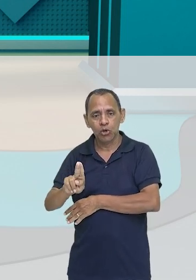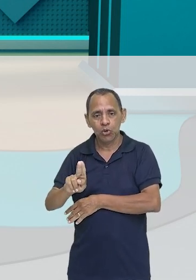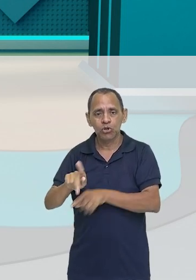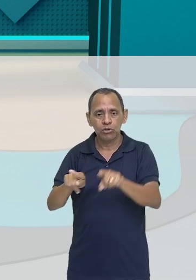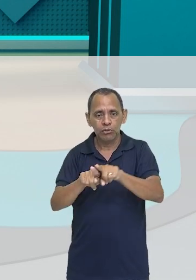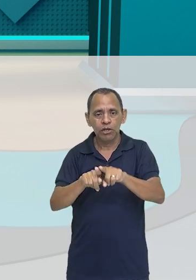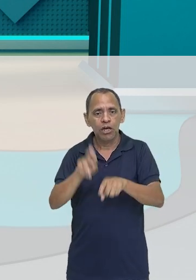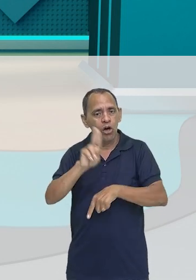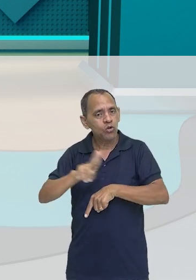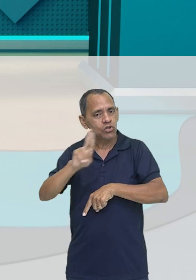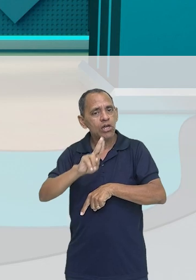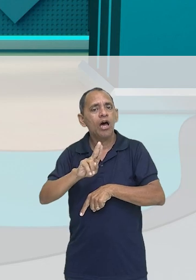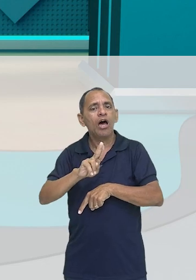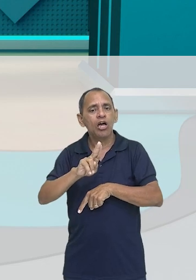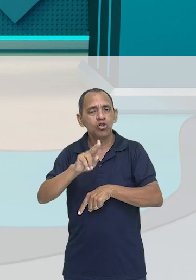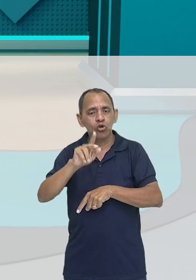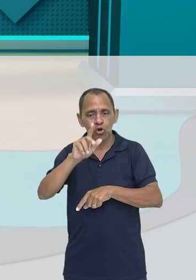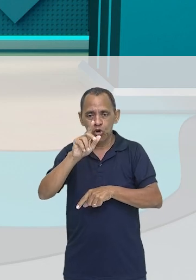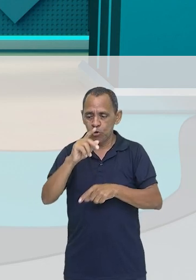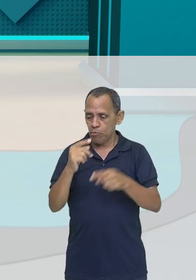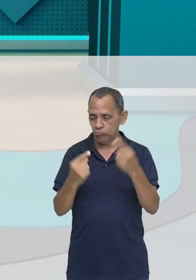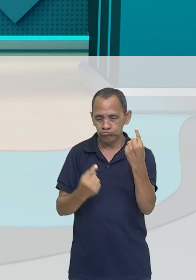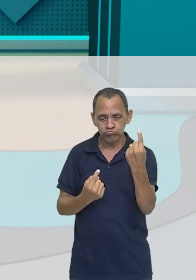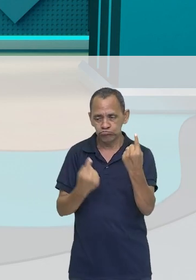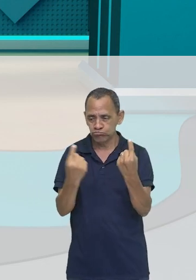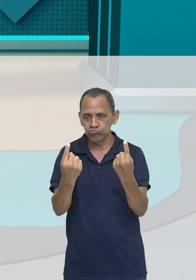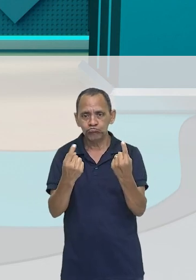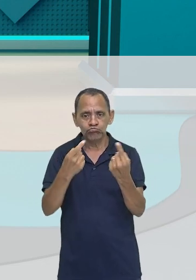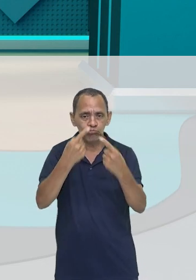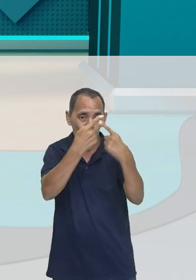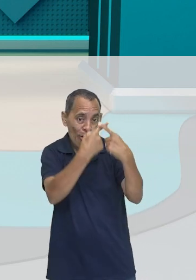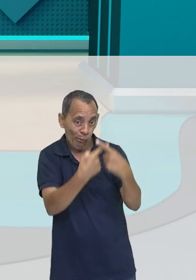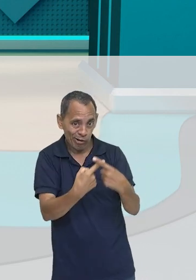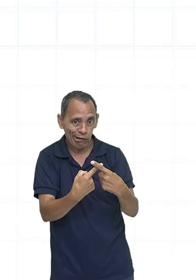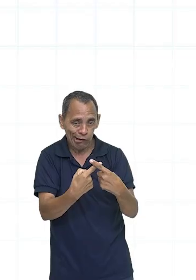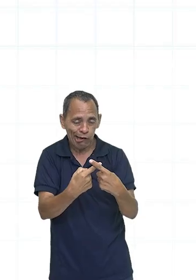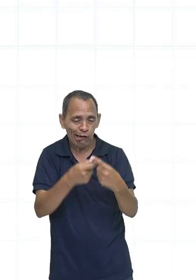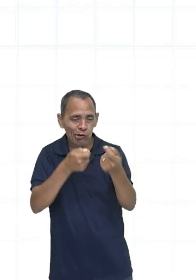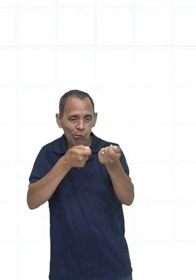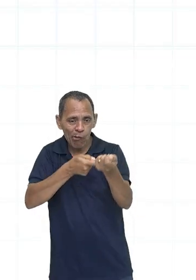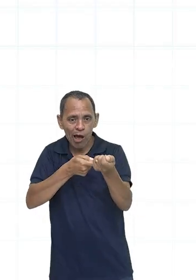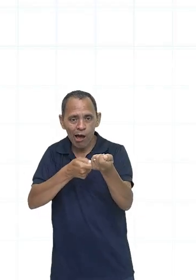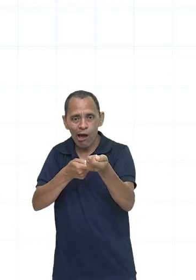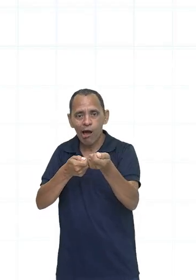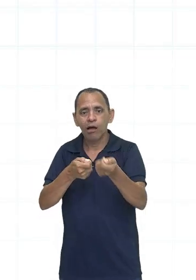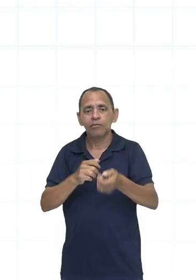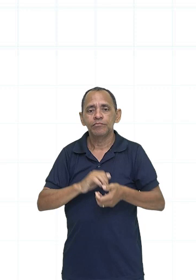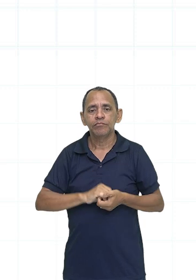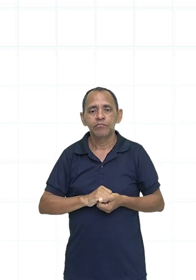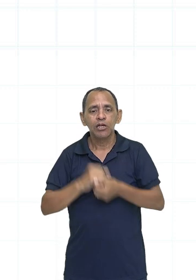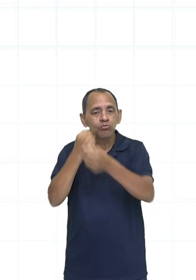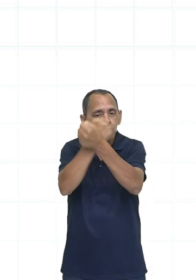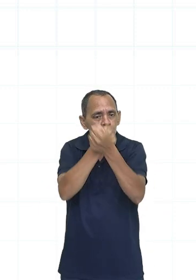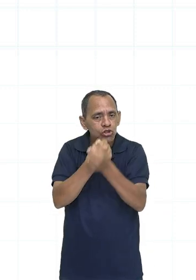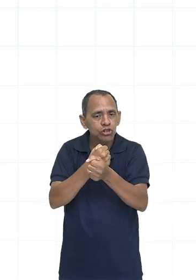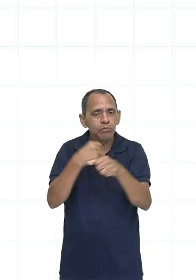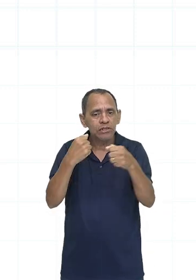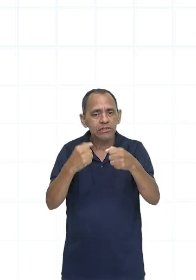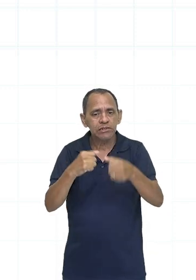né, façam ali o momento de combate. E falando na shinai, vamos